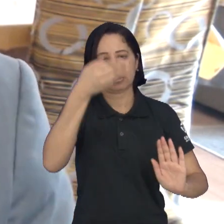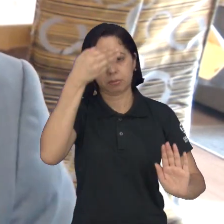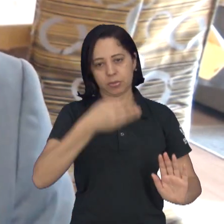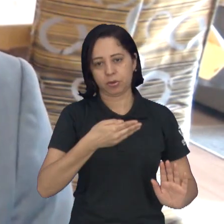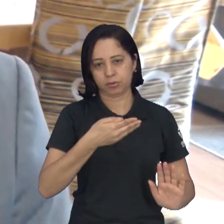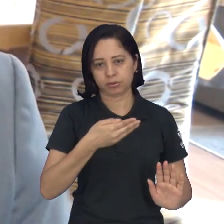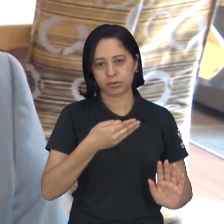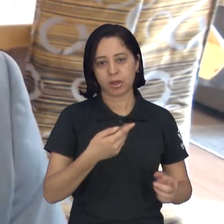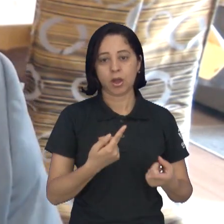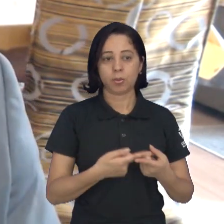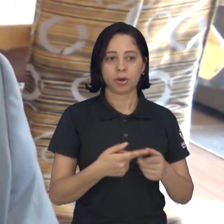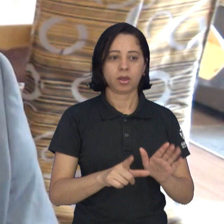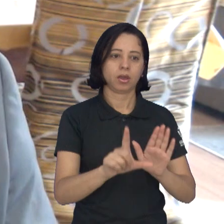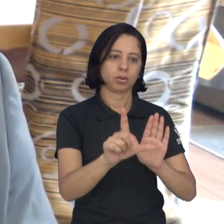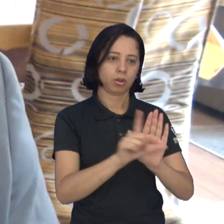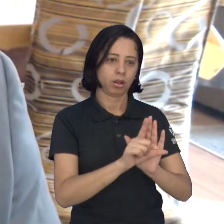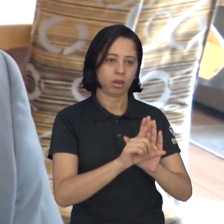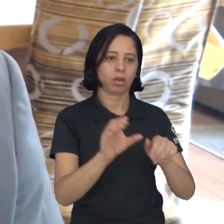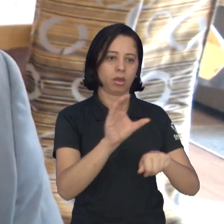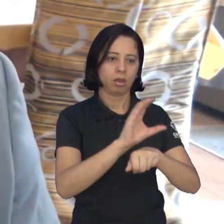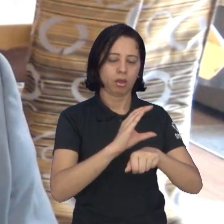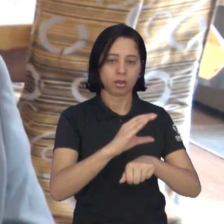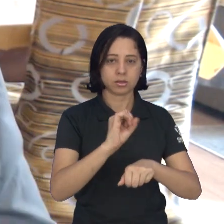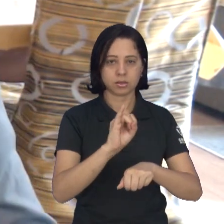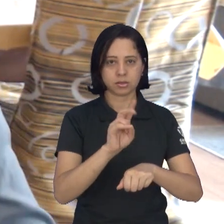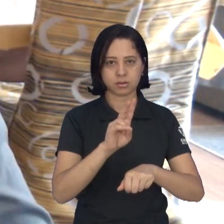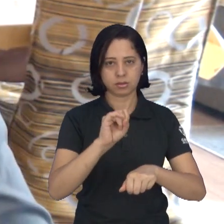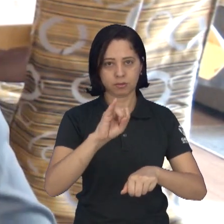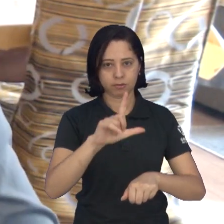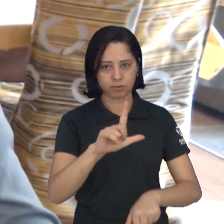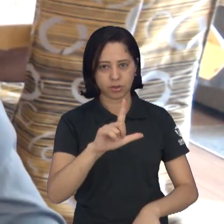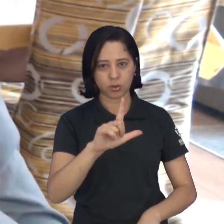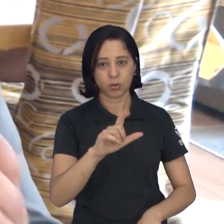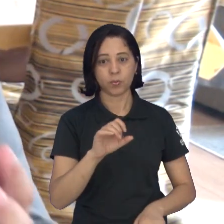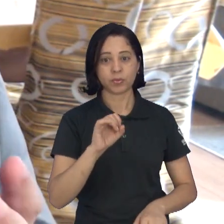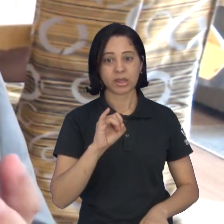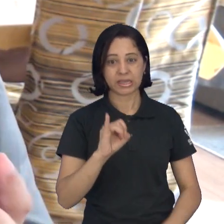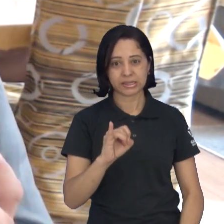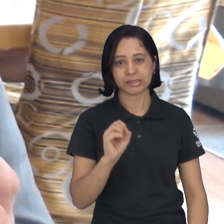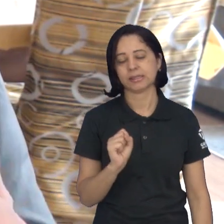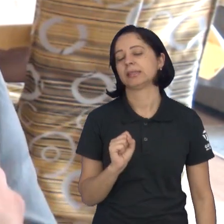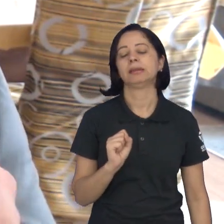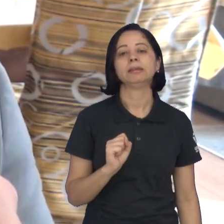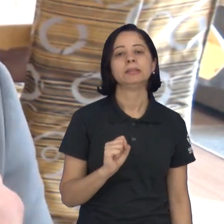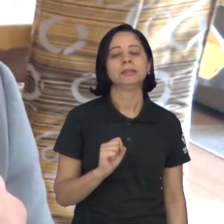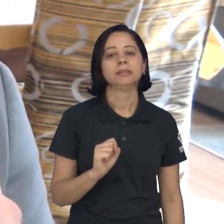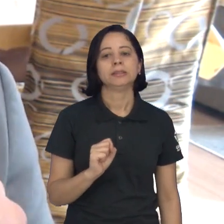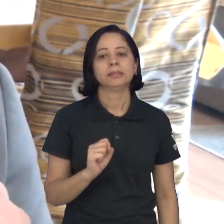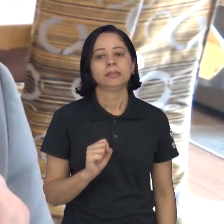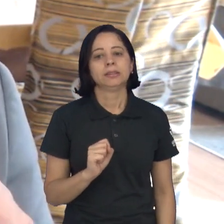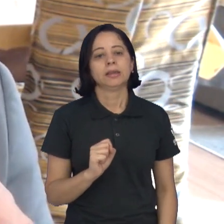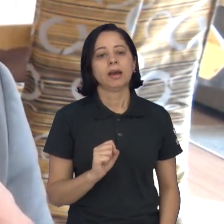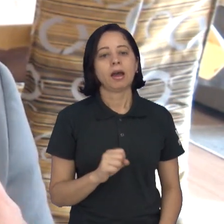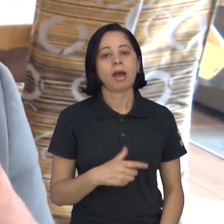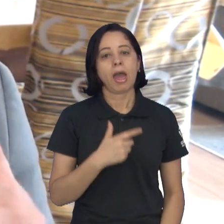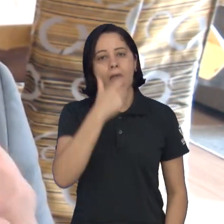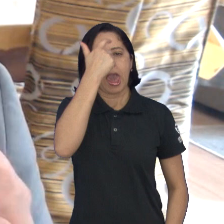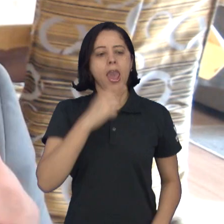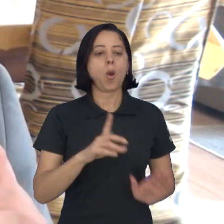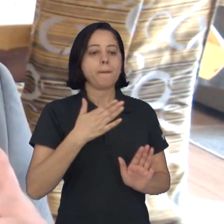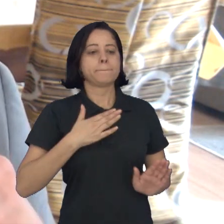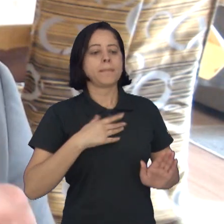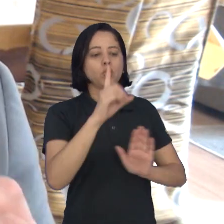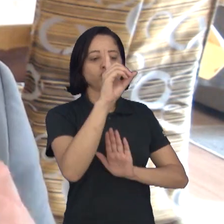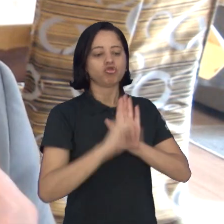no Código Civil e no processo civil, quem quer postular um direito tem que provar o